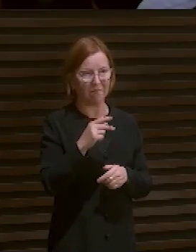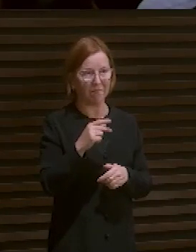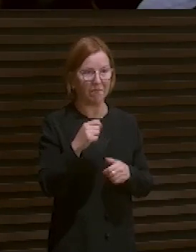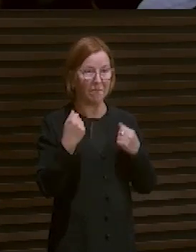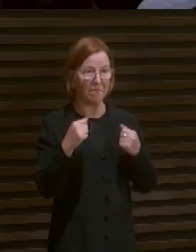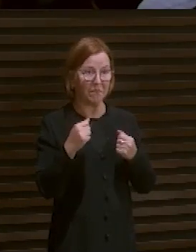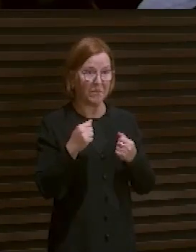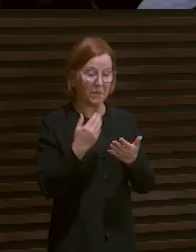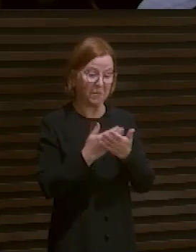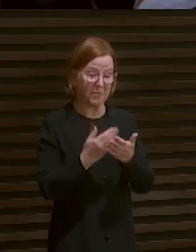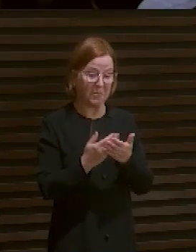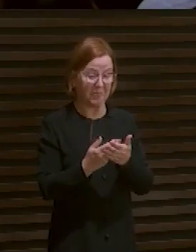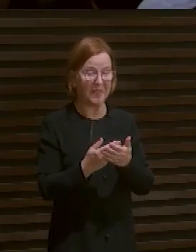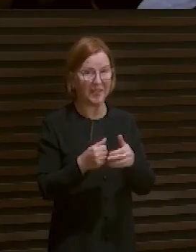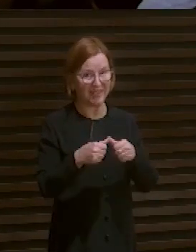mais tempo.